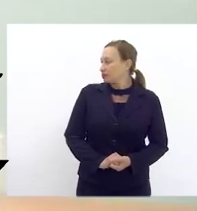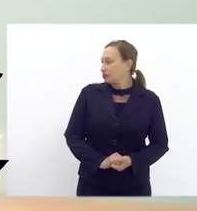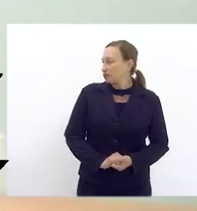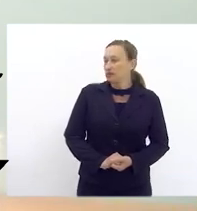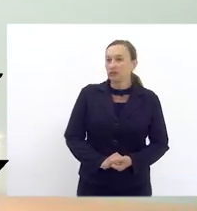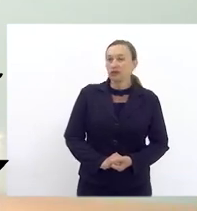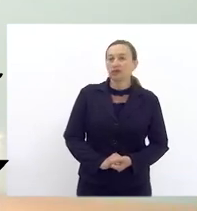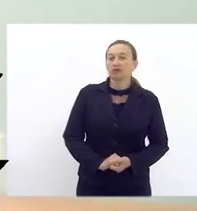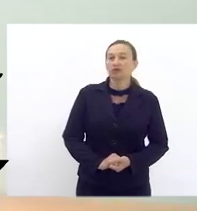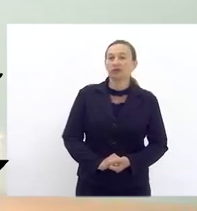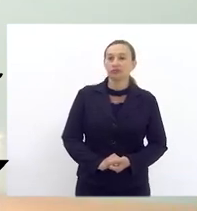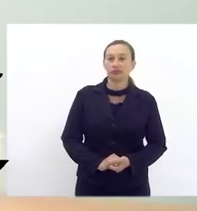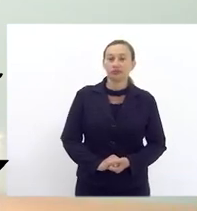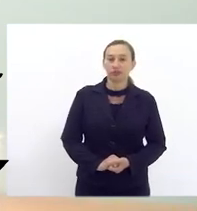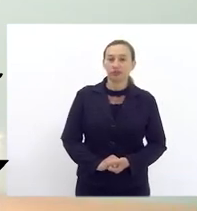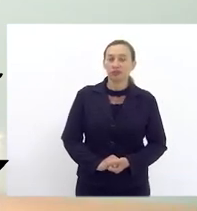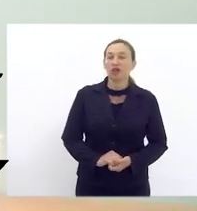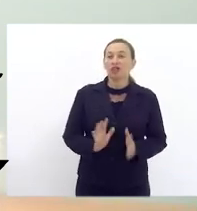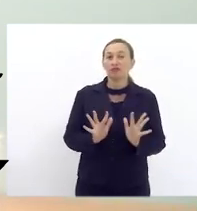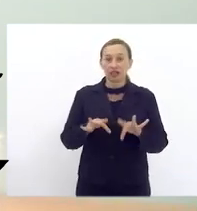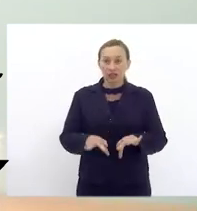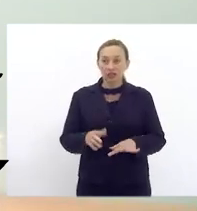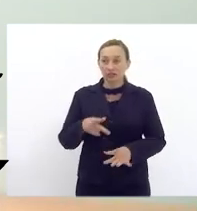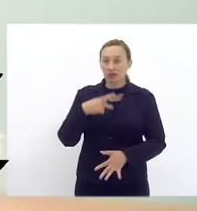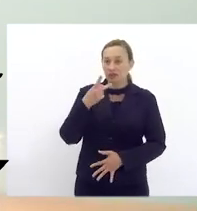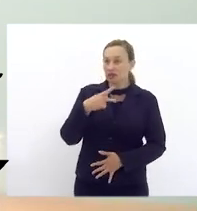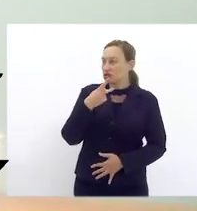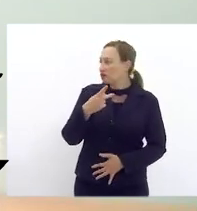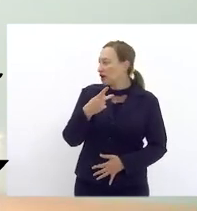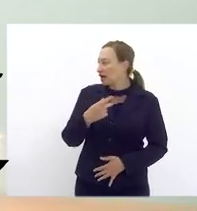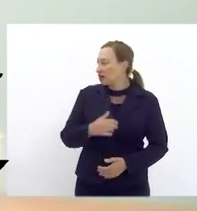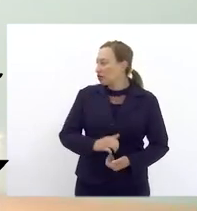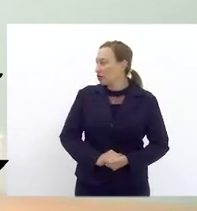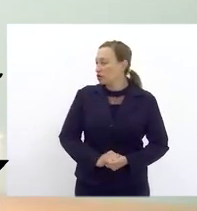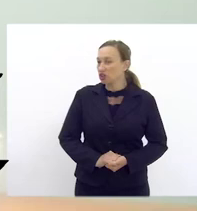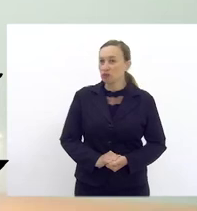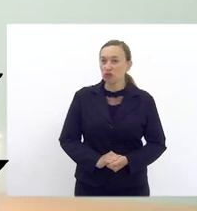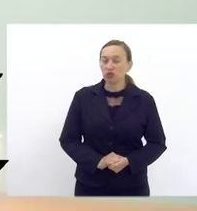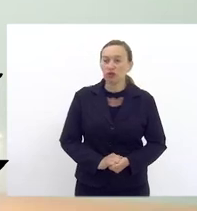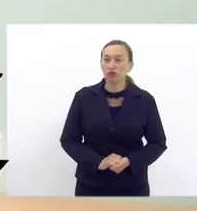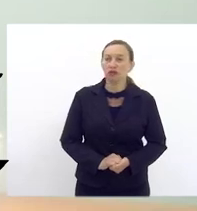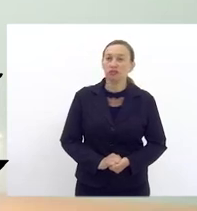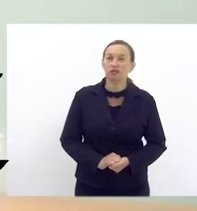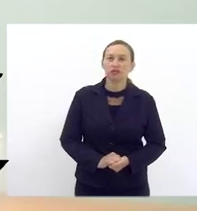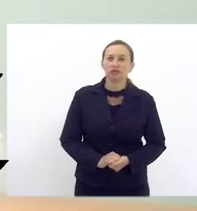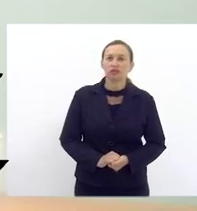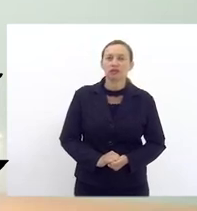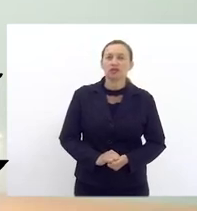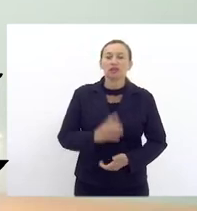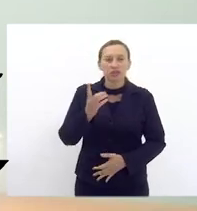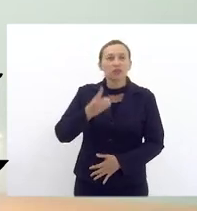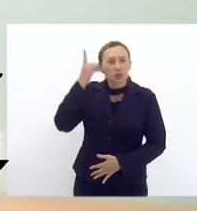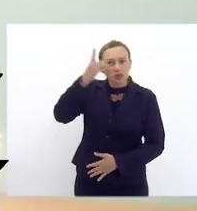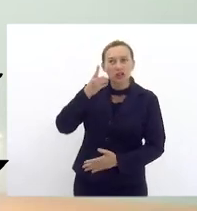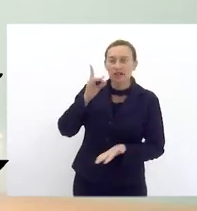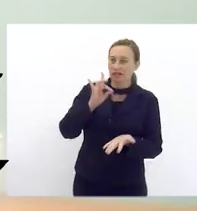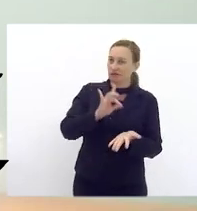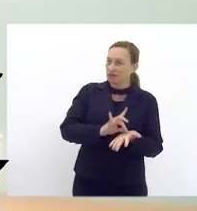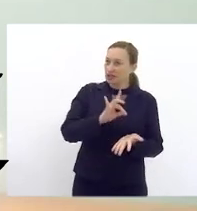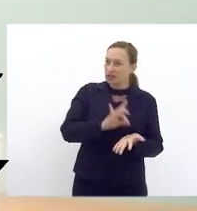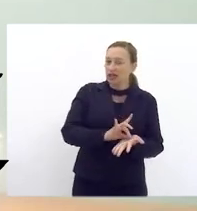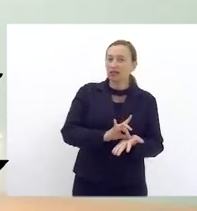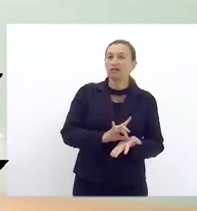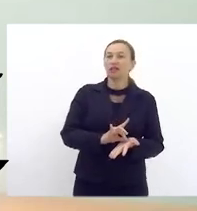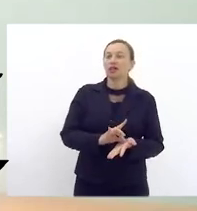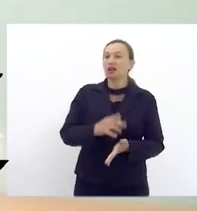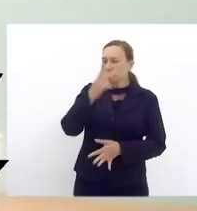quiserem acreditar terminam minha fala dizendo que outro dia alguém me perguntou assim Deputado É verdade que alguém quer